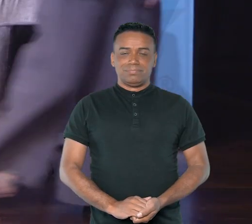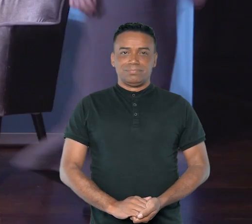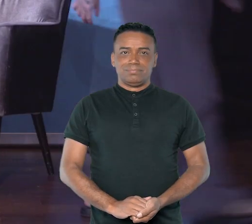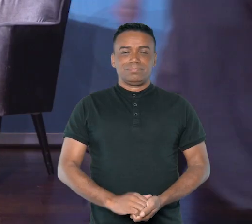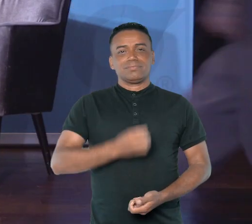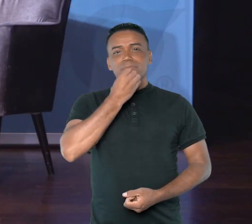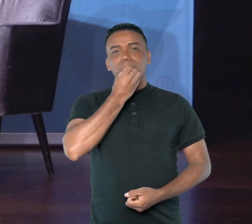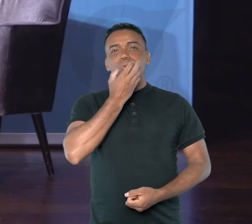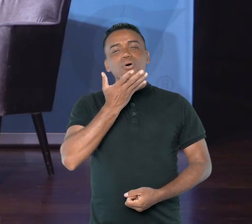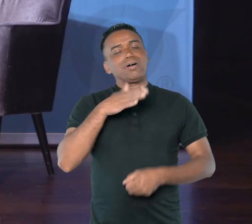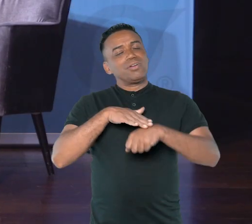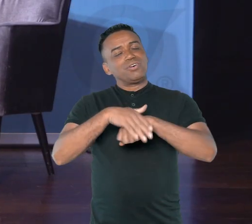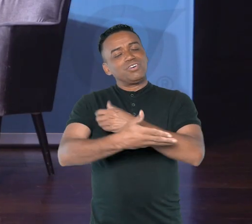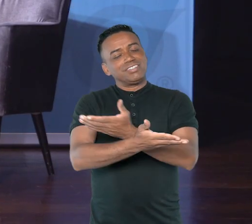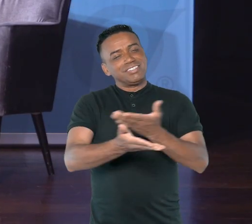Boa noite.